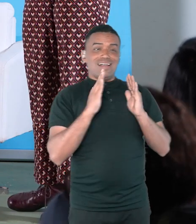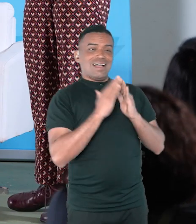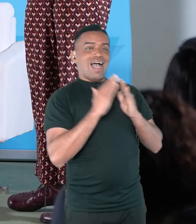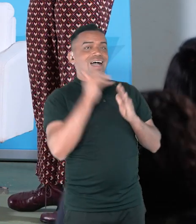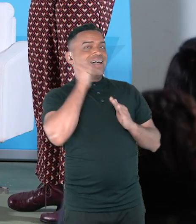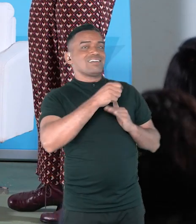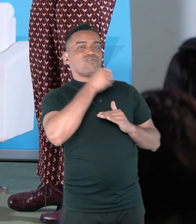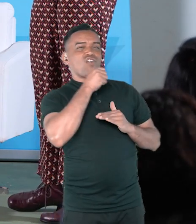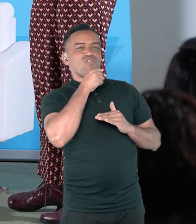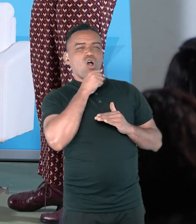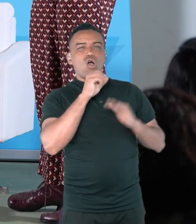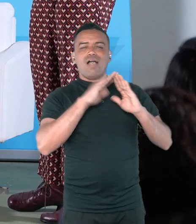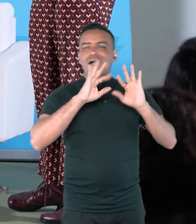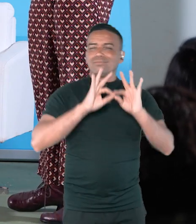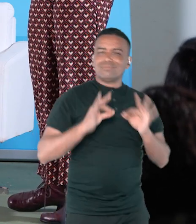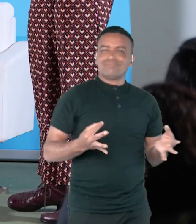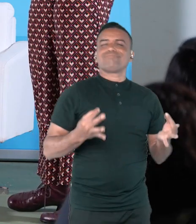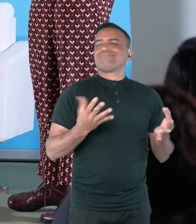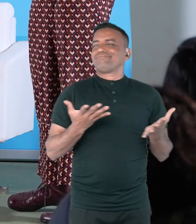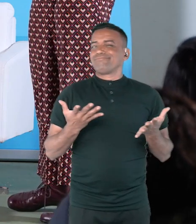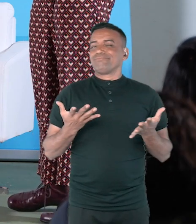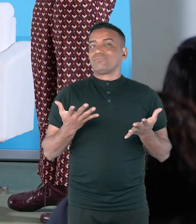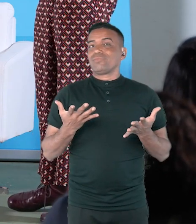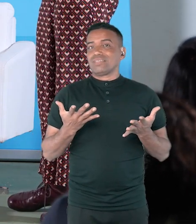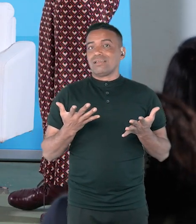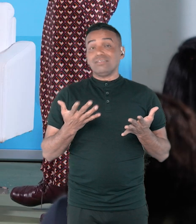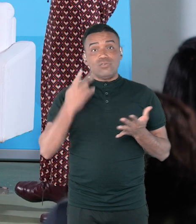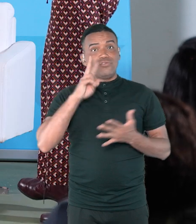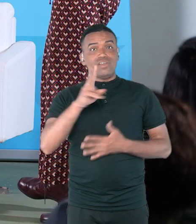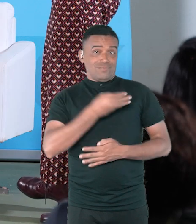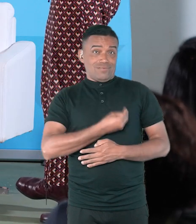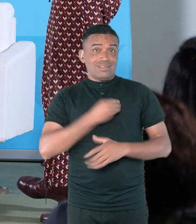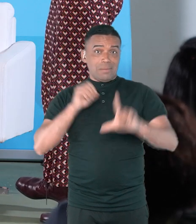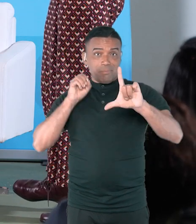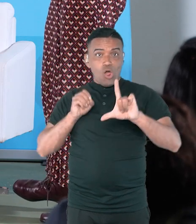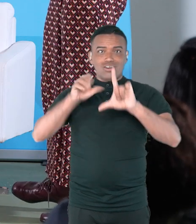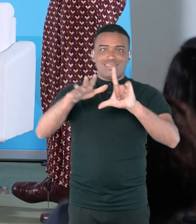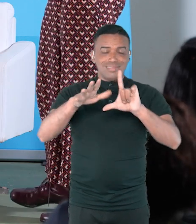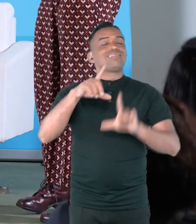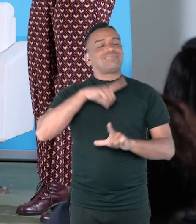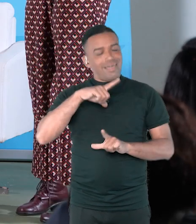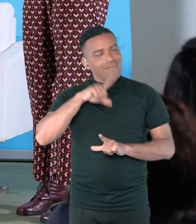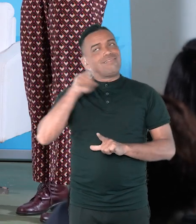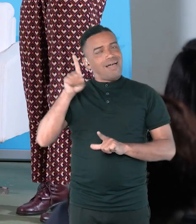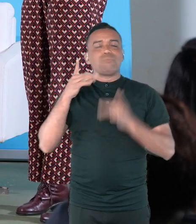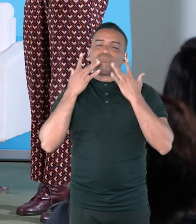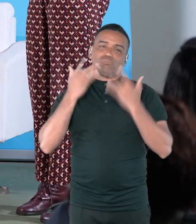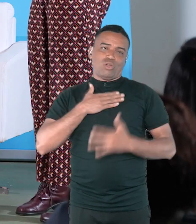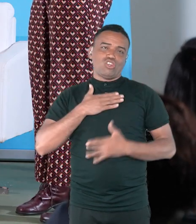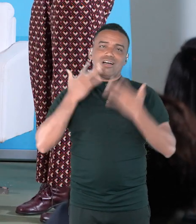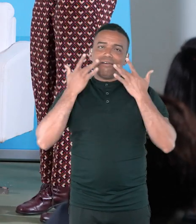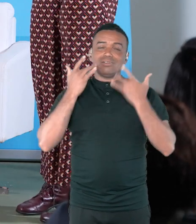nessa casa do subúrbio, da casa do Lins Vasconcelos, onde eu fui criada, que a gente via a nossa vida projetada na parede. Tem isso na